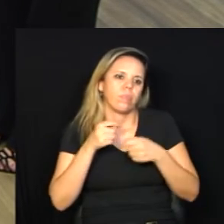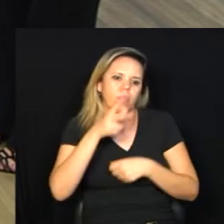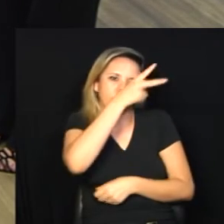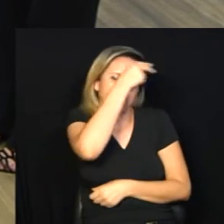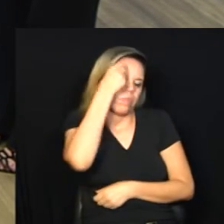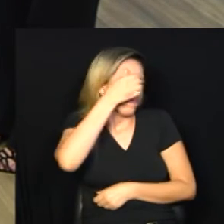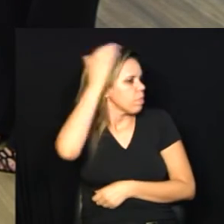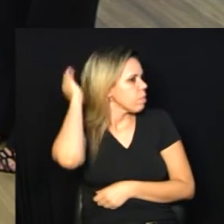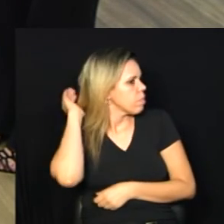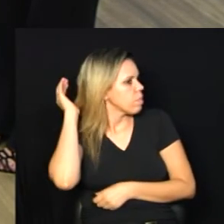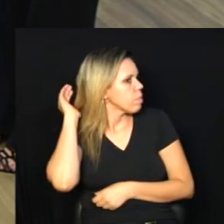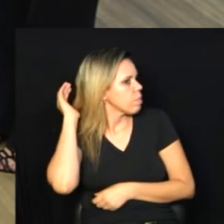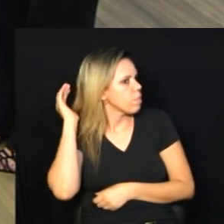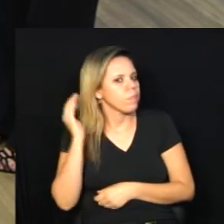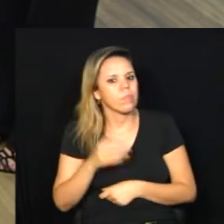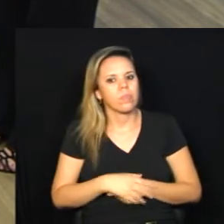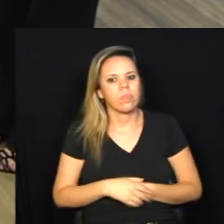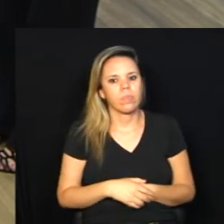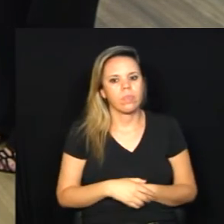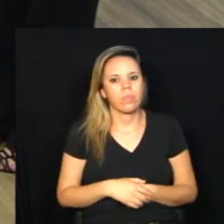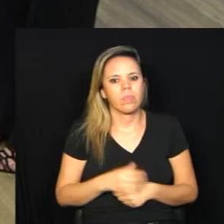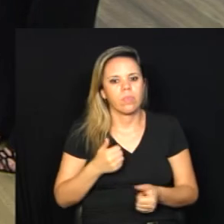prefeito Dário Saad, que nós vamos